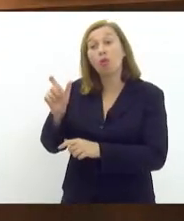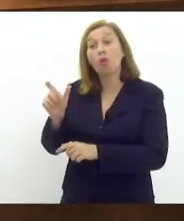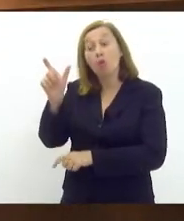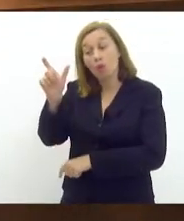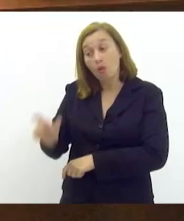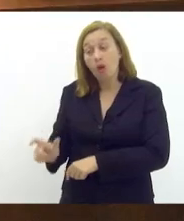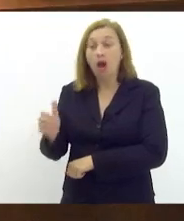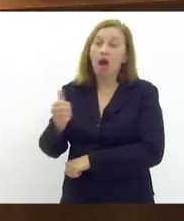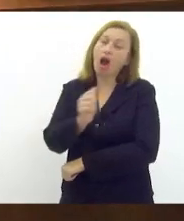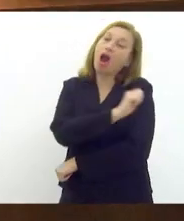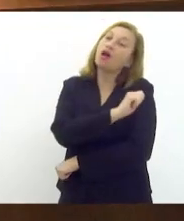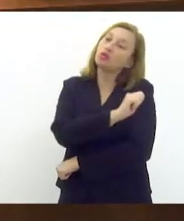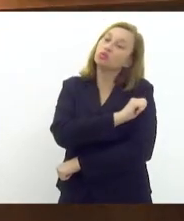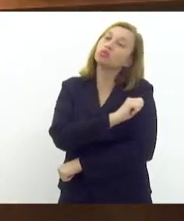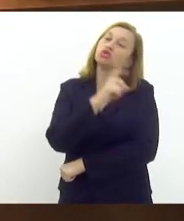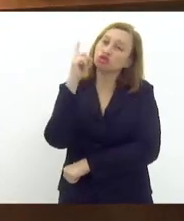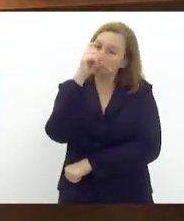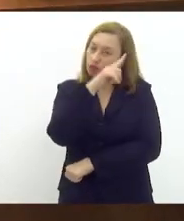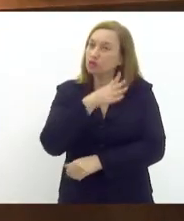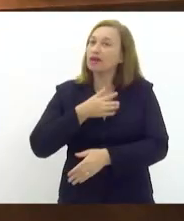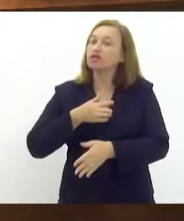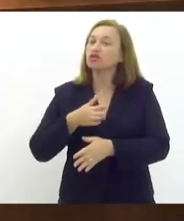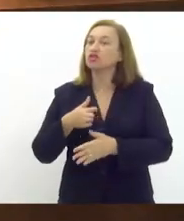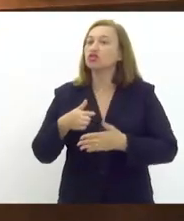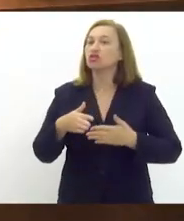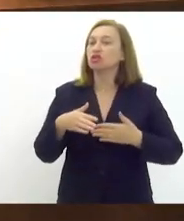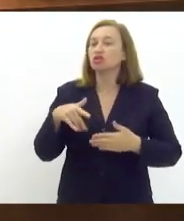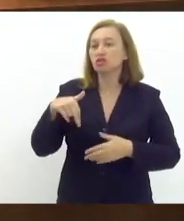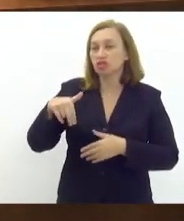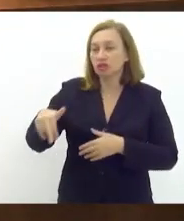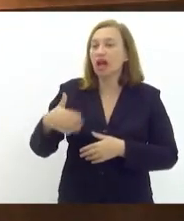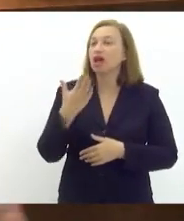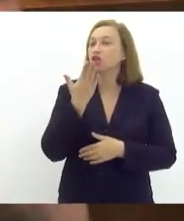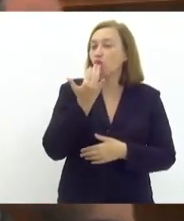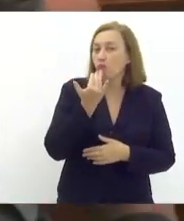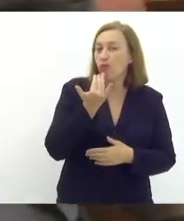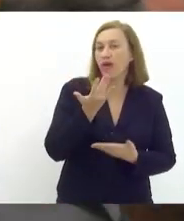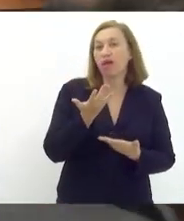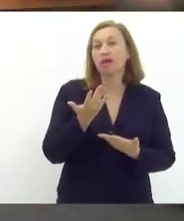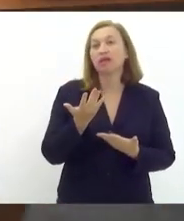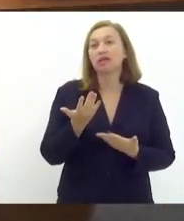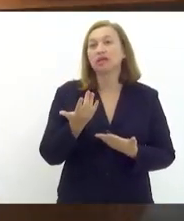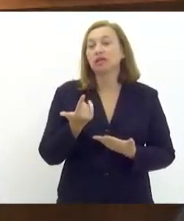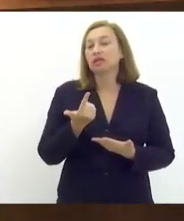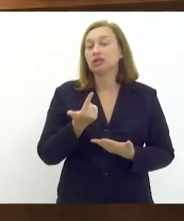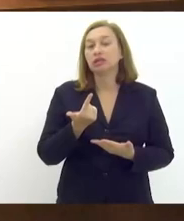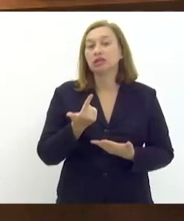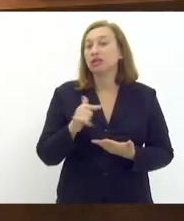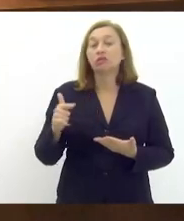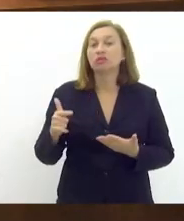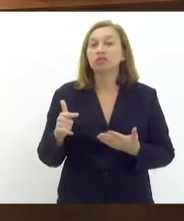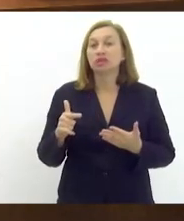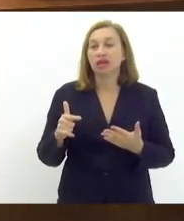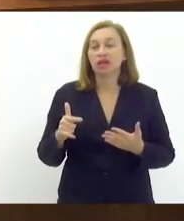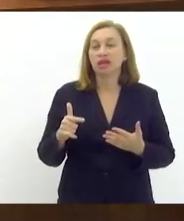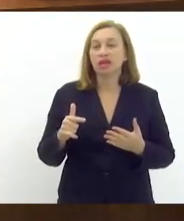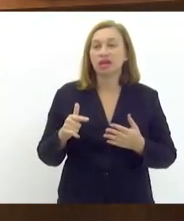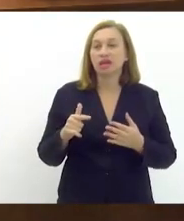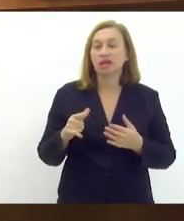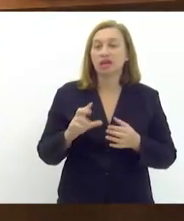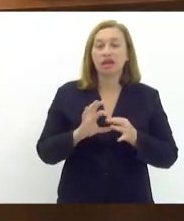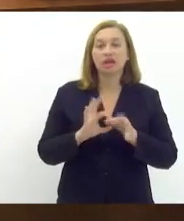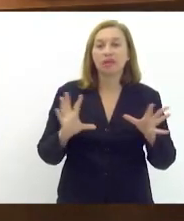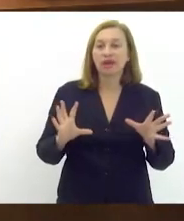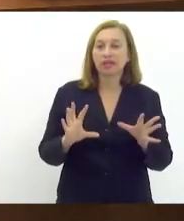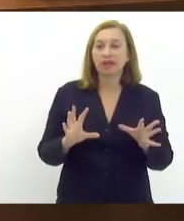dificuldade de locomoção Tem dificuldades de alimentação que Ou seja que não tem nenhuma autonomia o agente de apoio